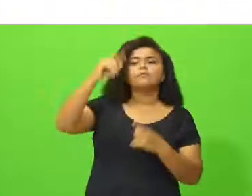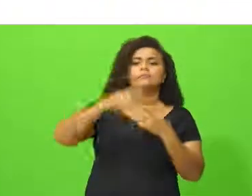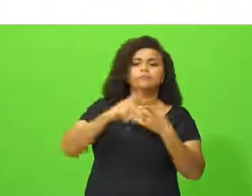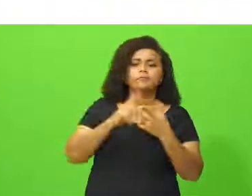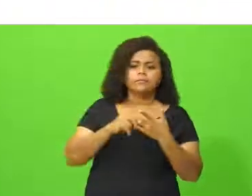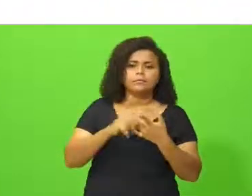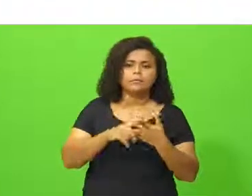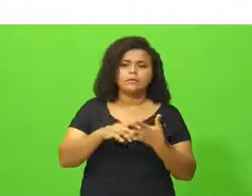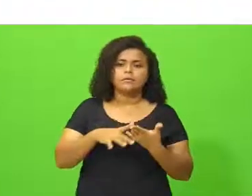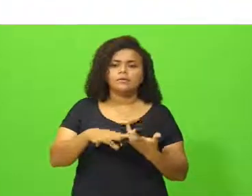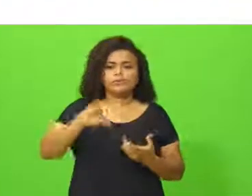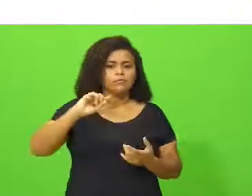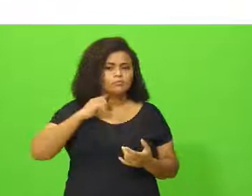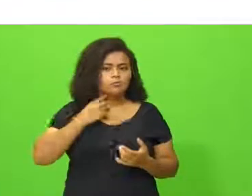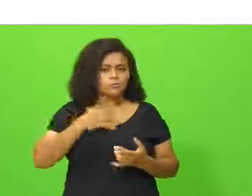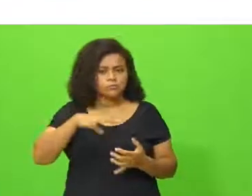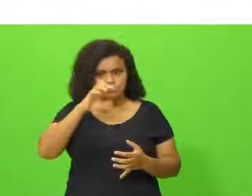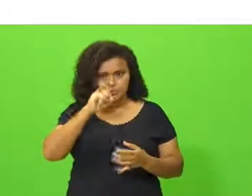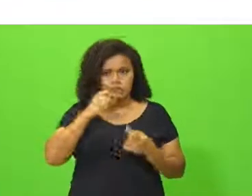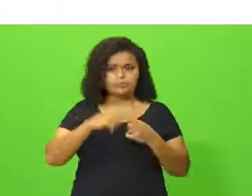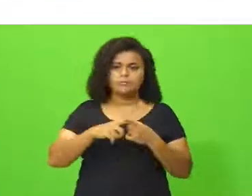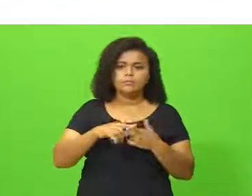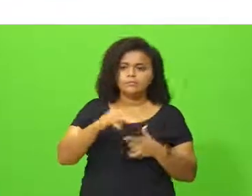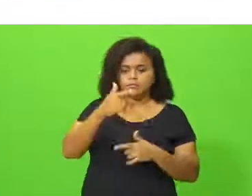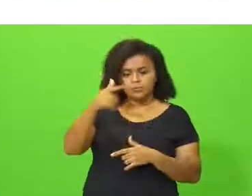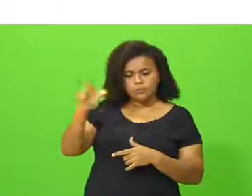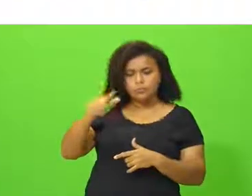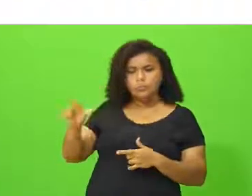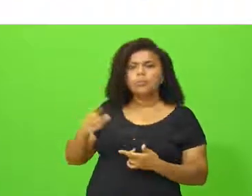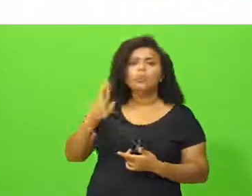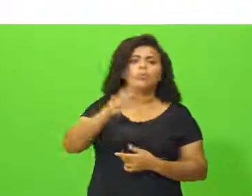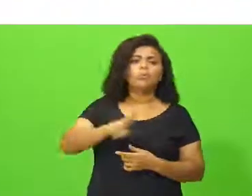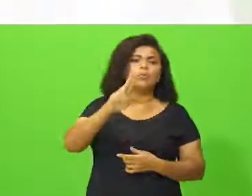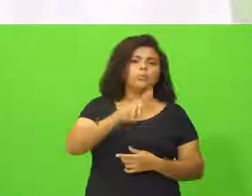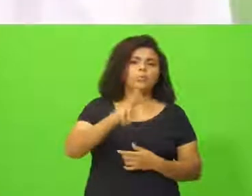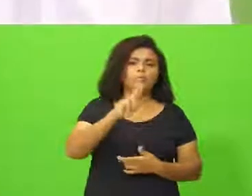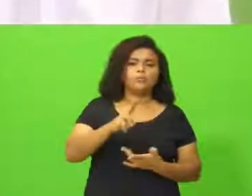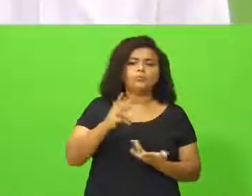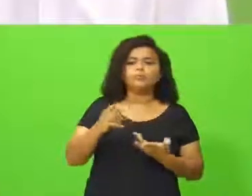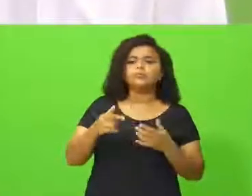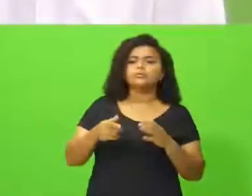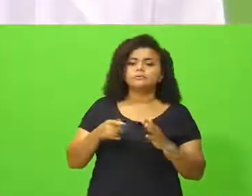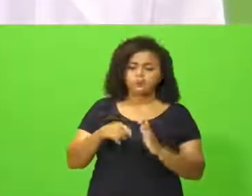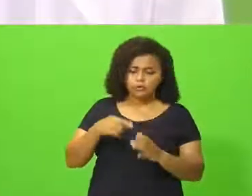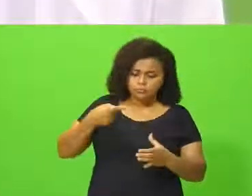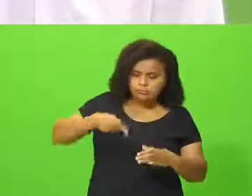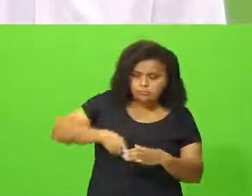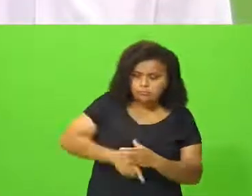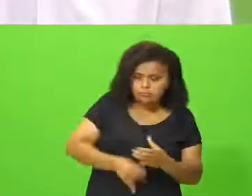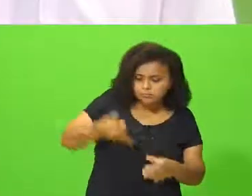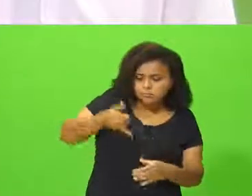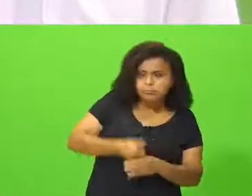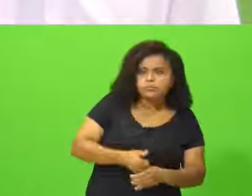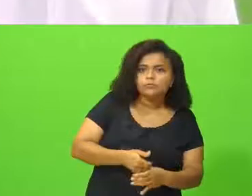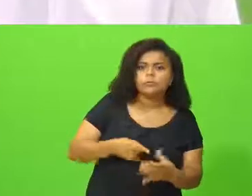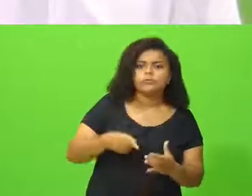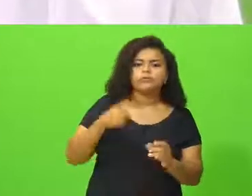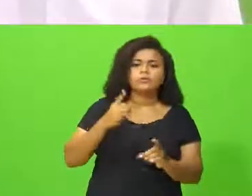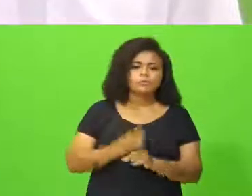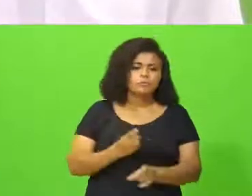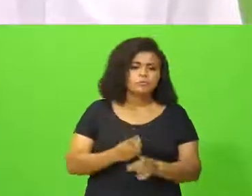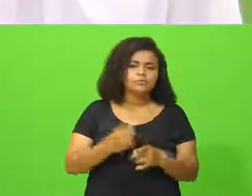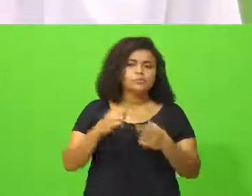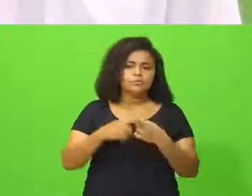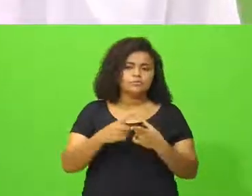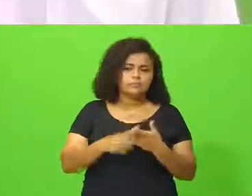o uso de outros combustíveis fósseis, né, como principalmente o diesel, também é a grande que está contribuindo para